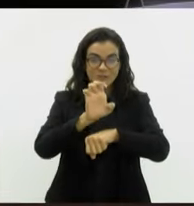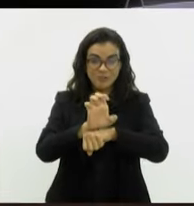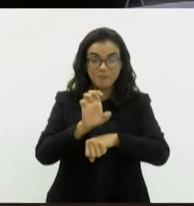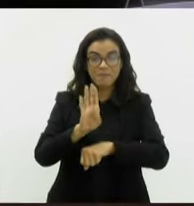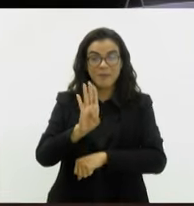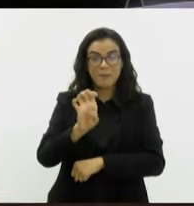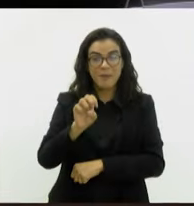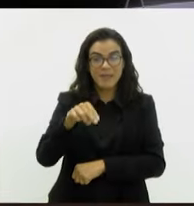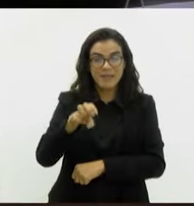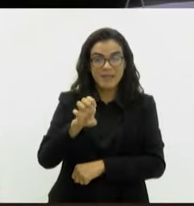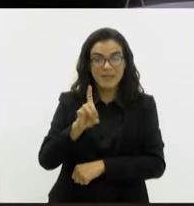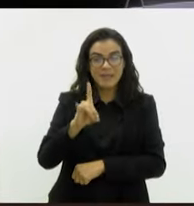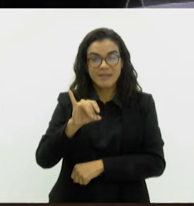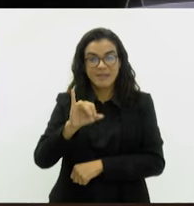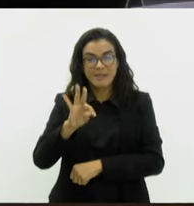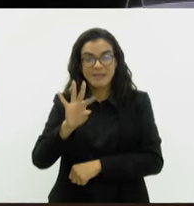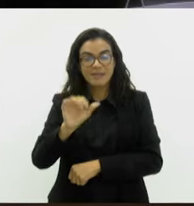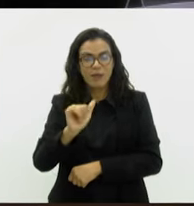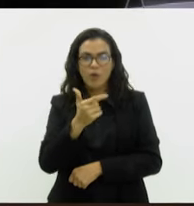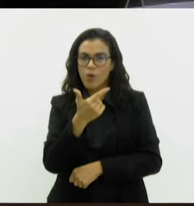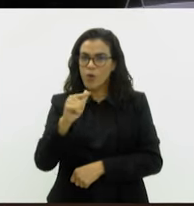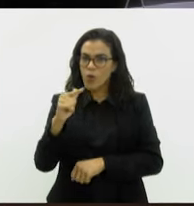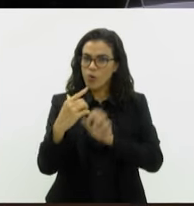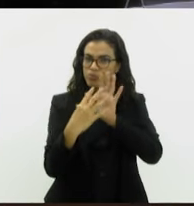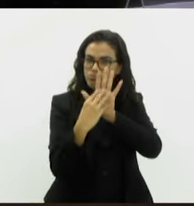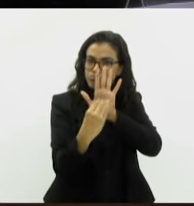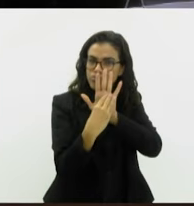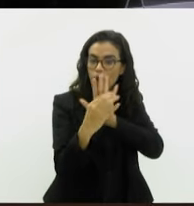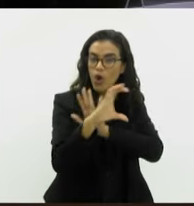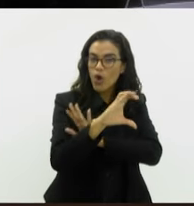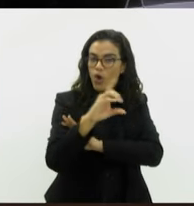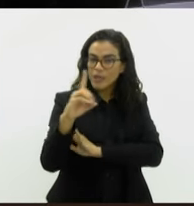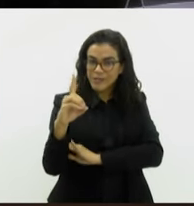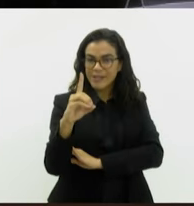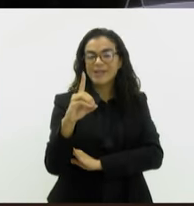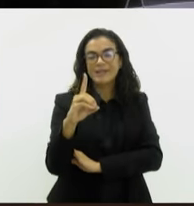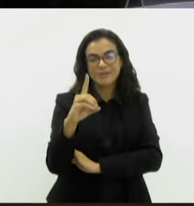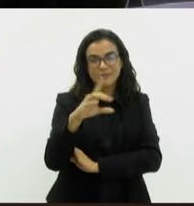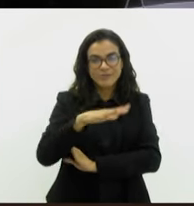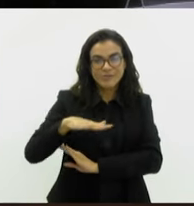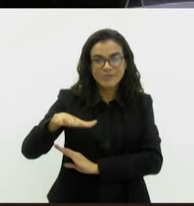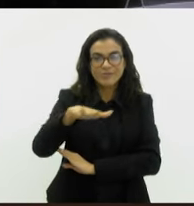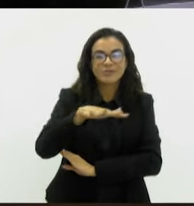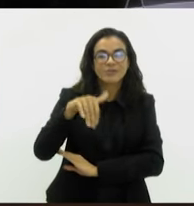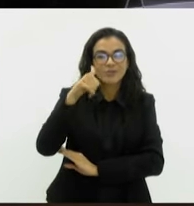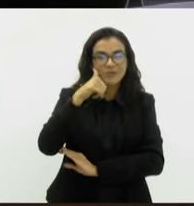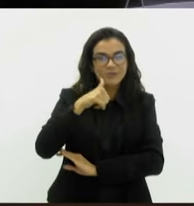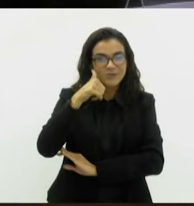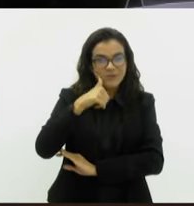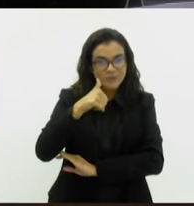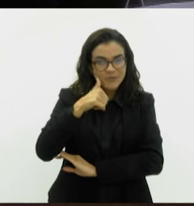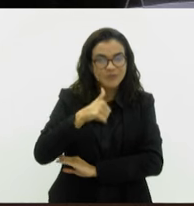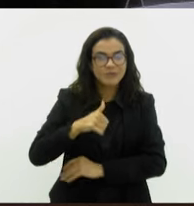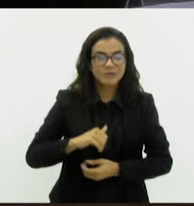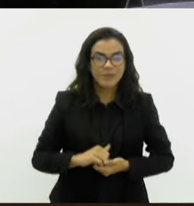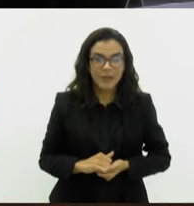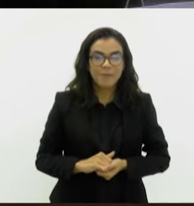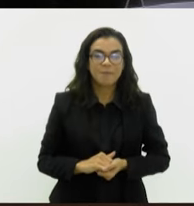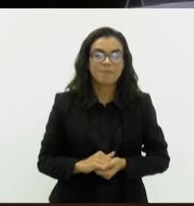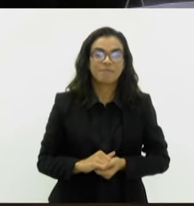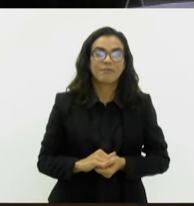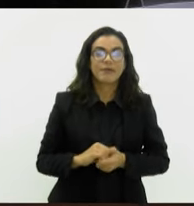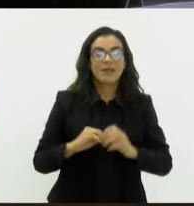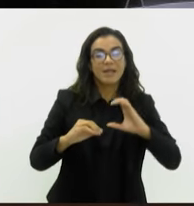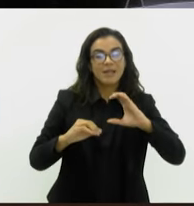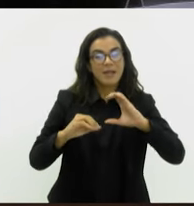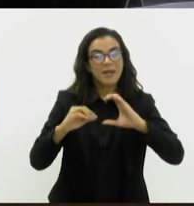Silva também outro exemplo né sendo coordenadora da Geral das das mulheres na câmara dos